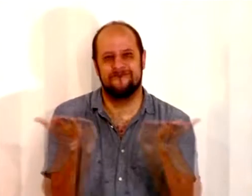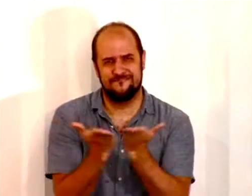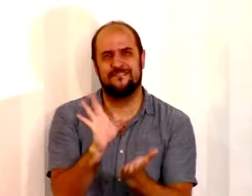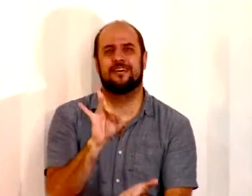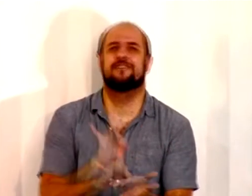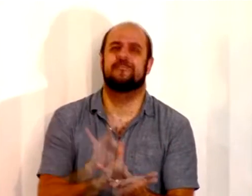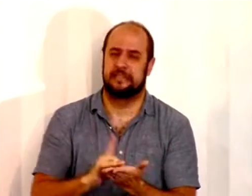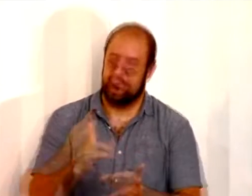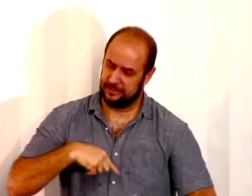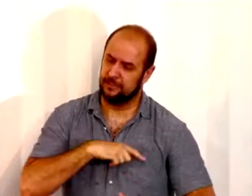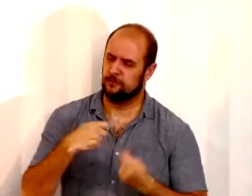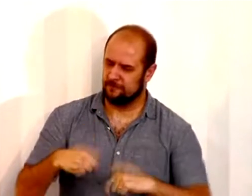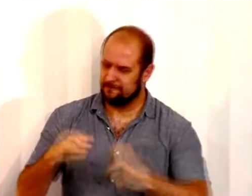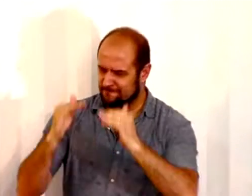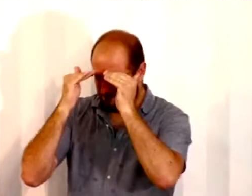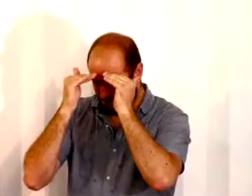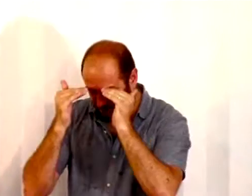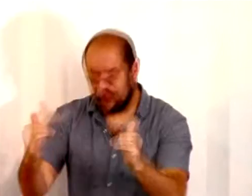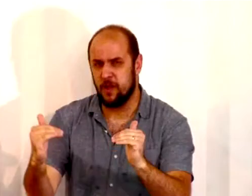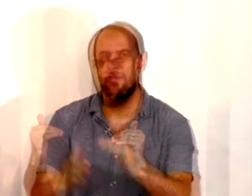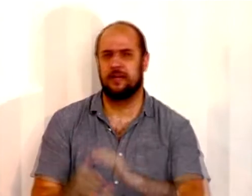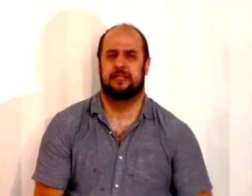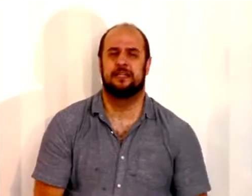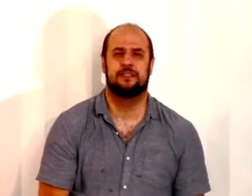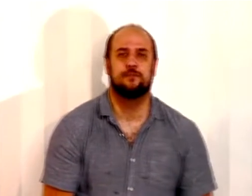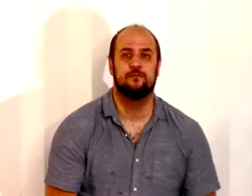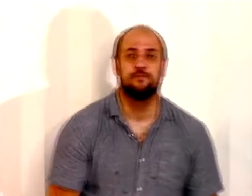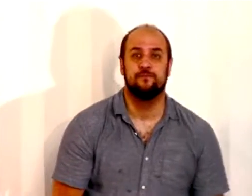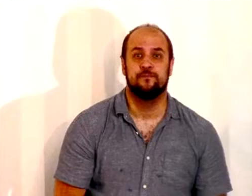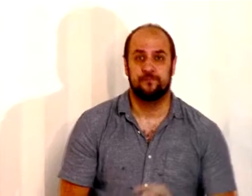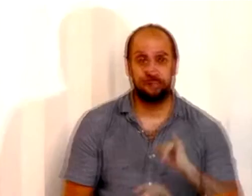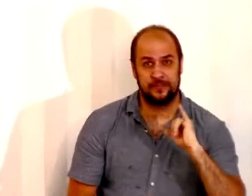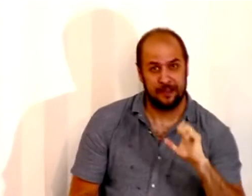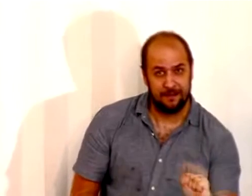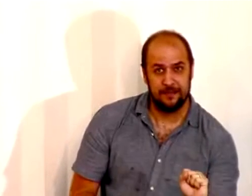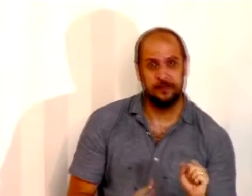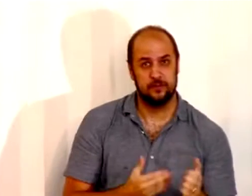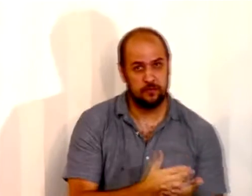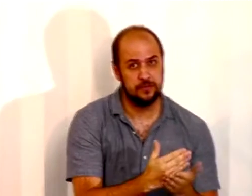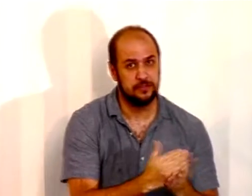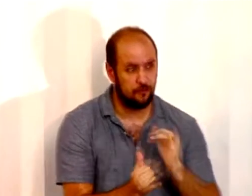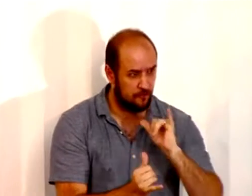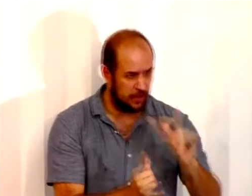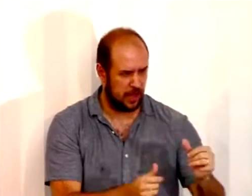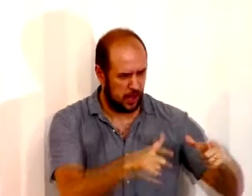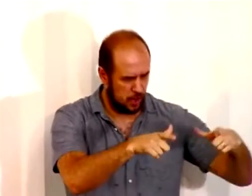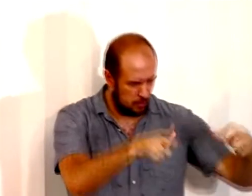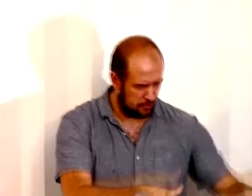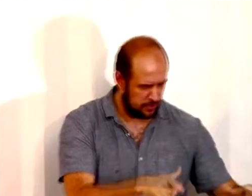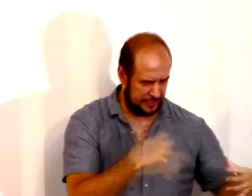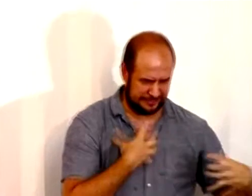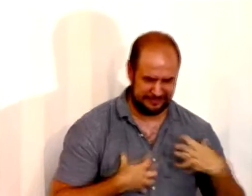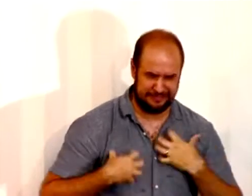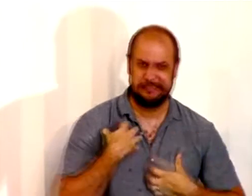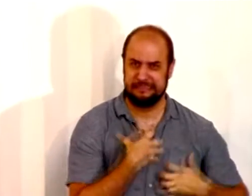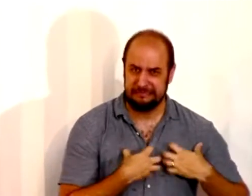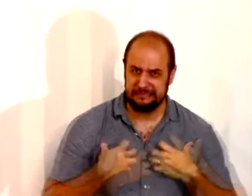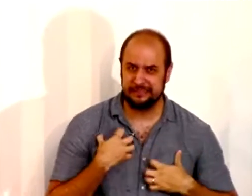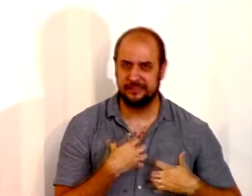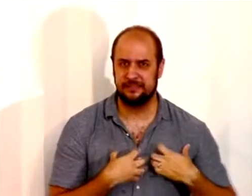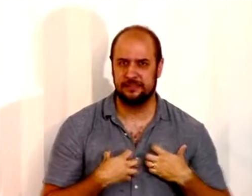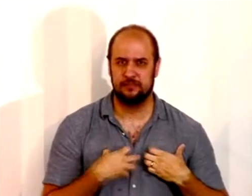e ensinar. Por isso que esse texto começa falando: mas para a terra que estava aflita não continuará